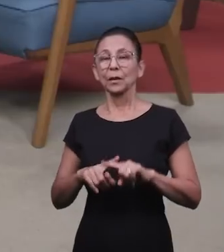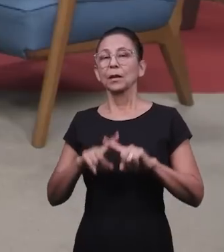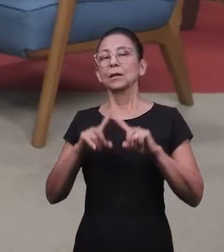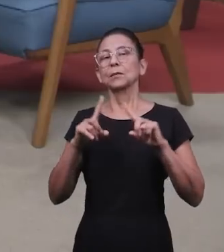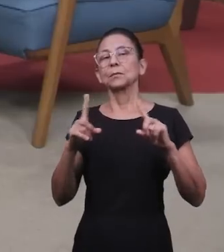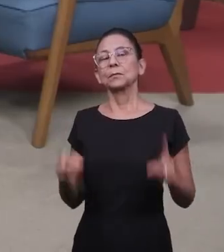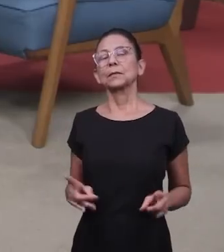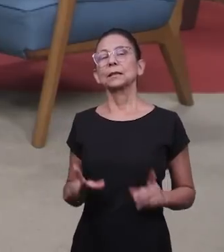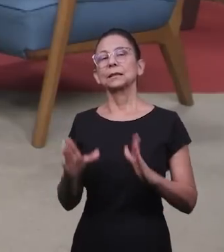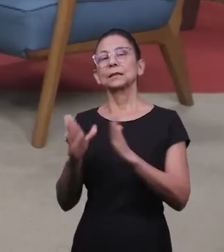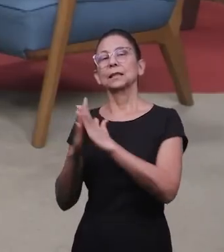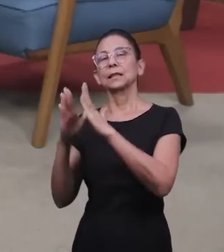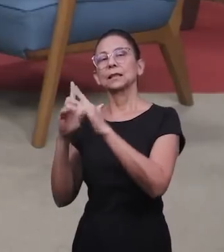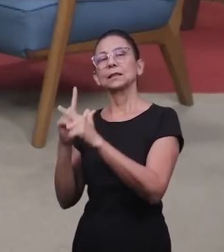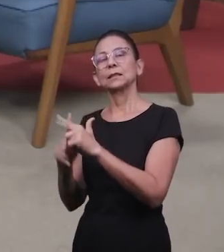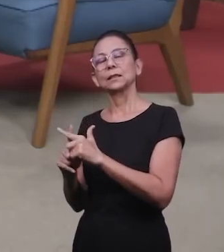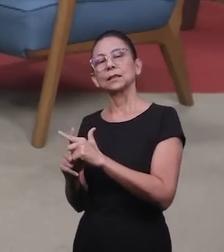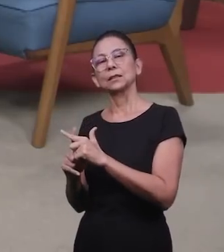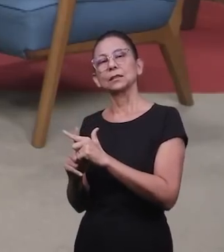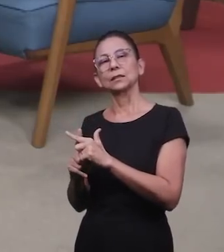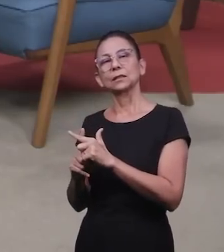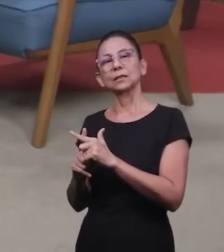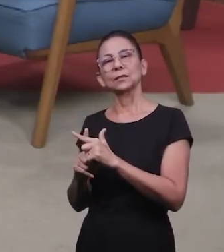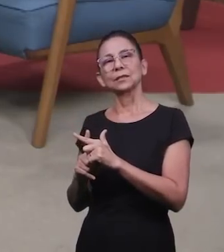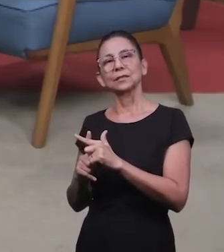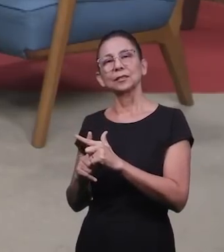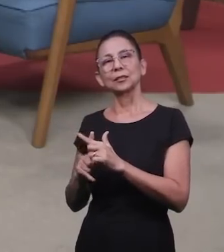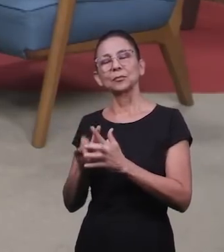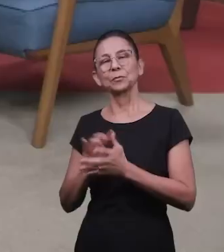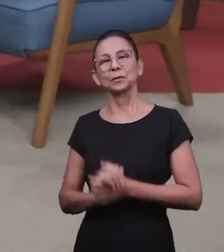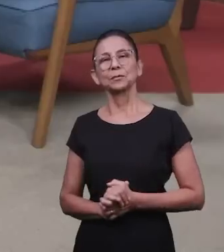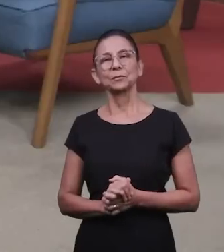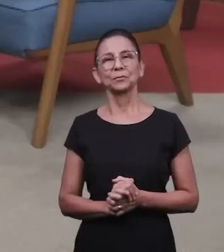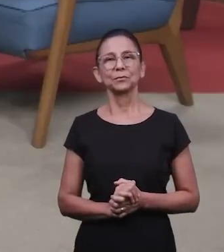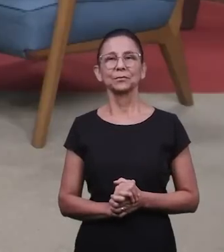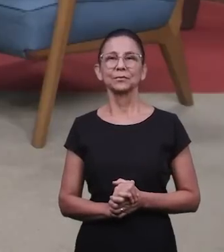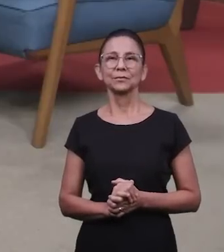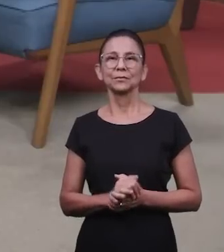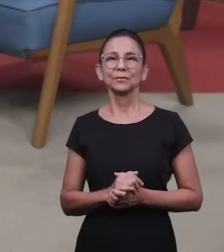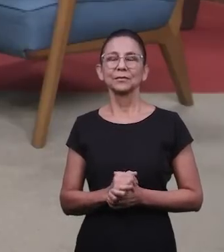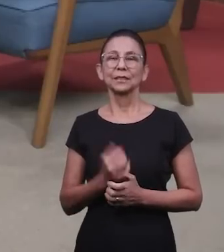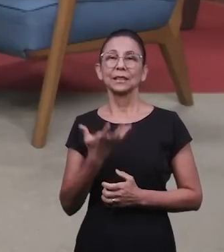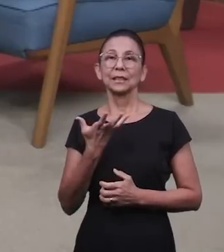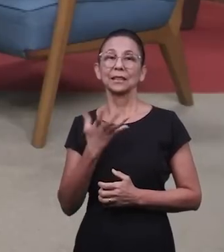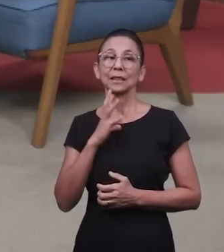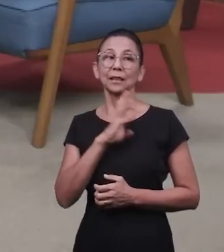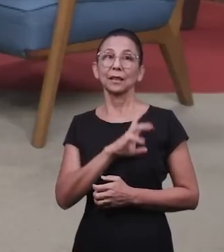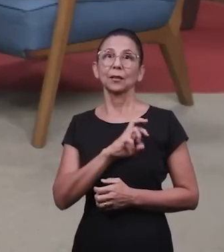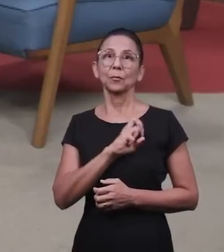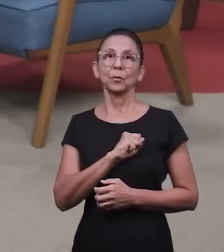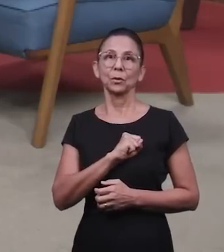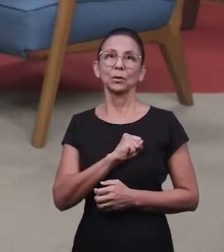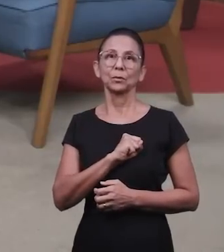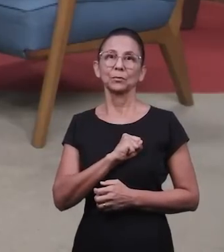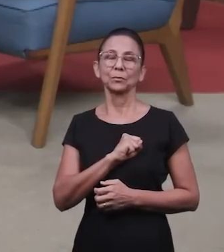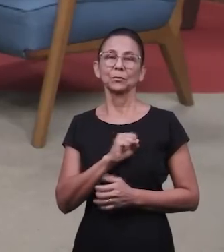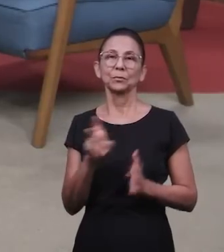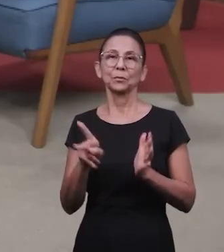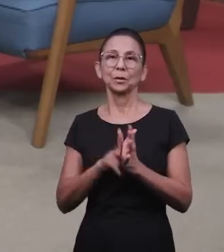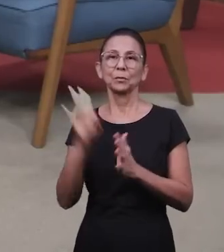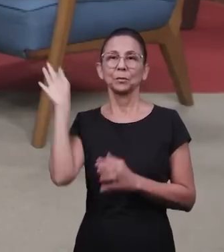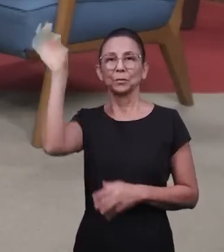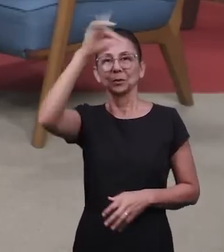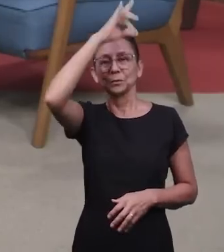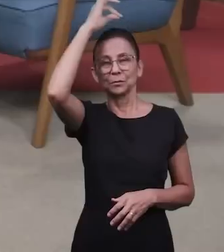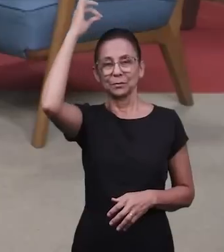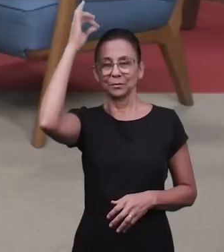igreja opta, escolhe, está sempre definida pelo amor, que é a alegria da salvação através do Espírito